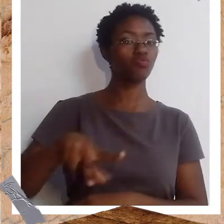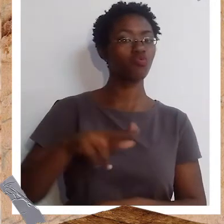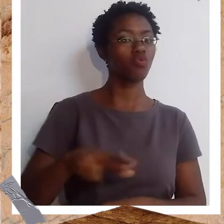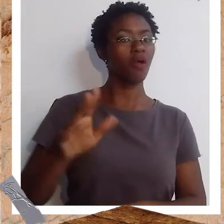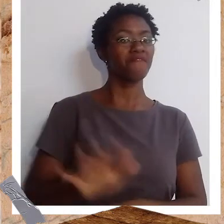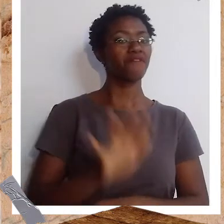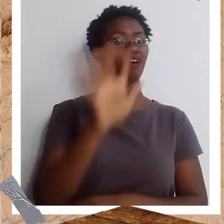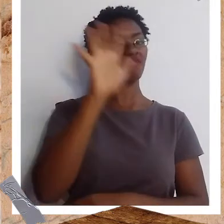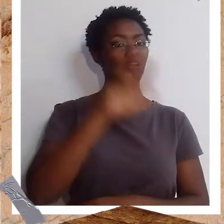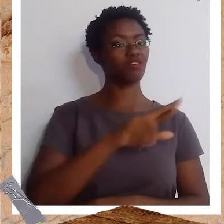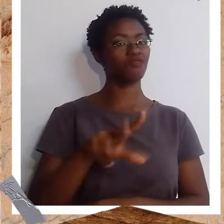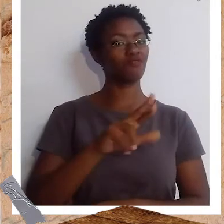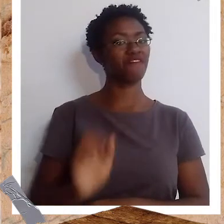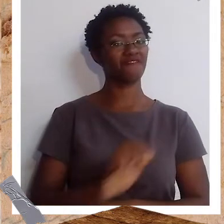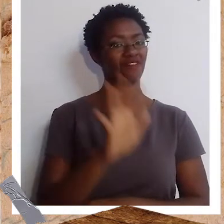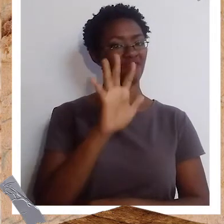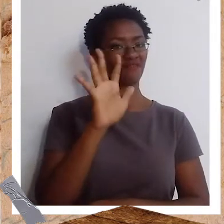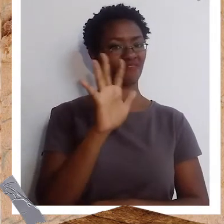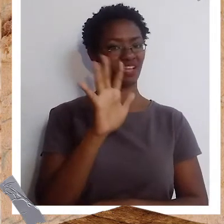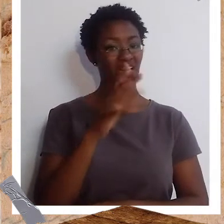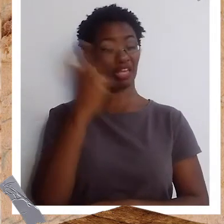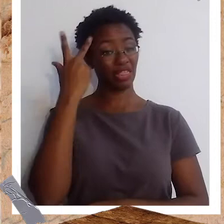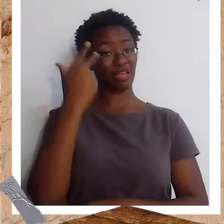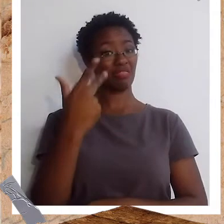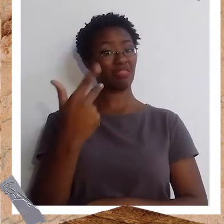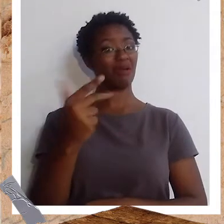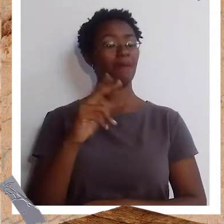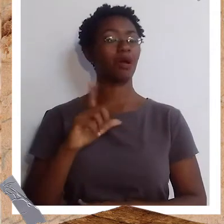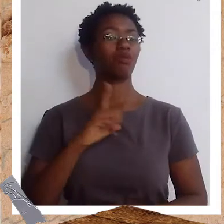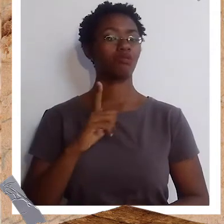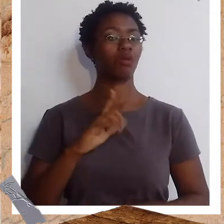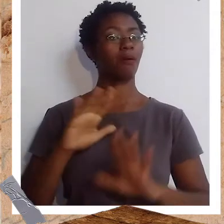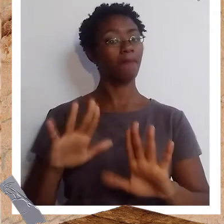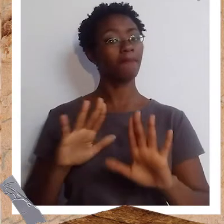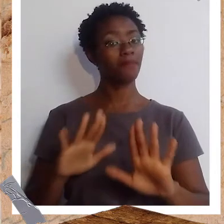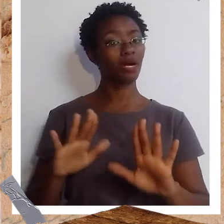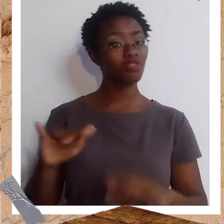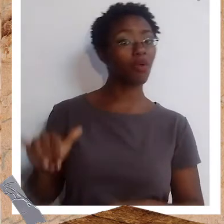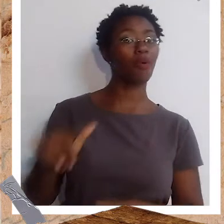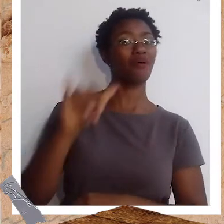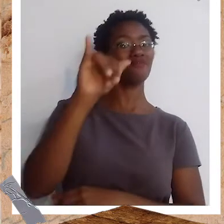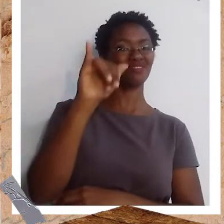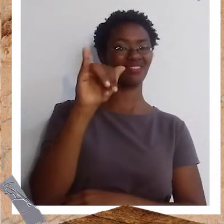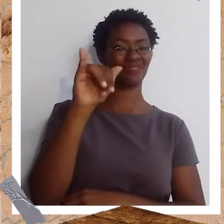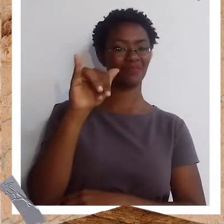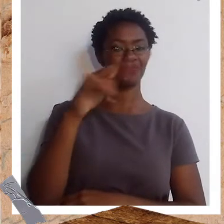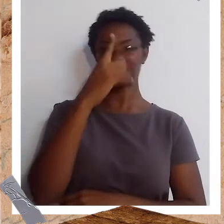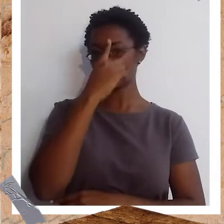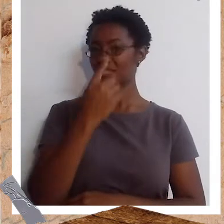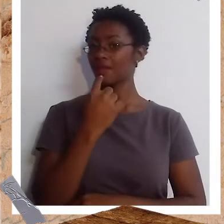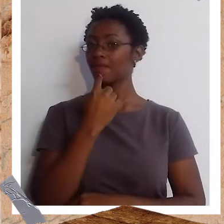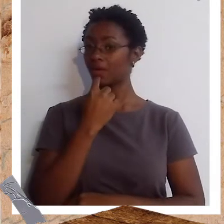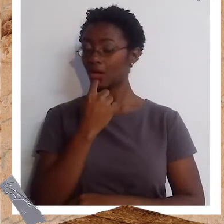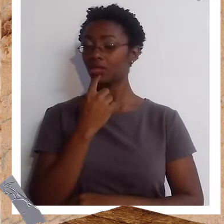estamos acostumados a ver nos registros de Carolina, mas de um avião. Né? Essa imagem reúne uma série de